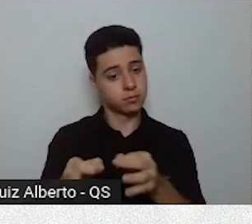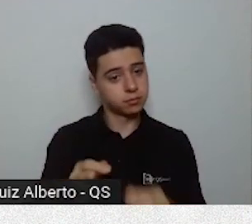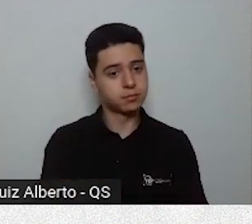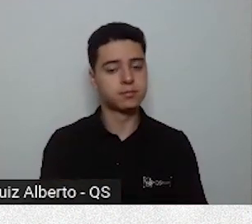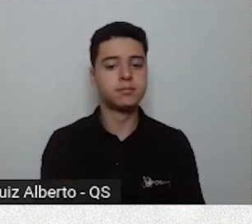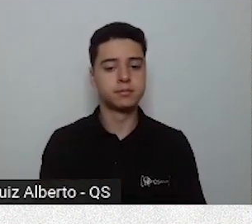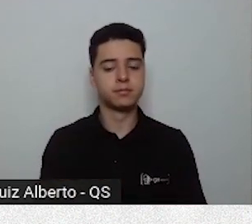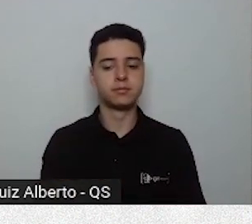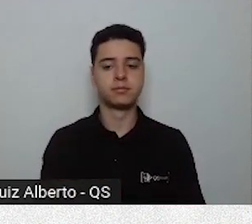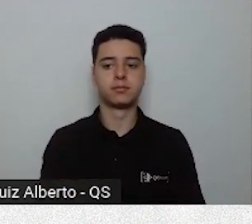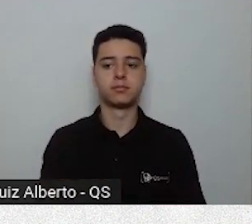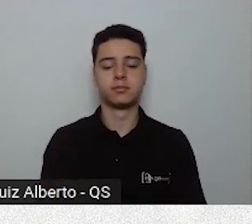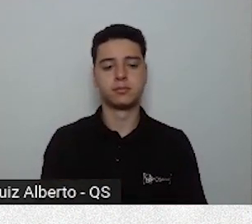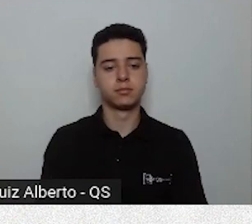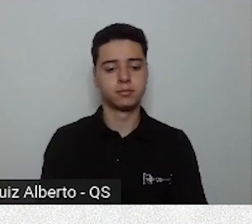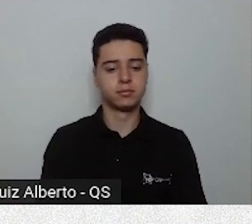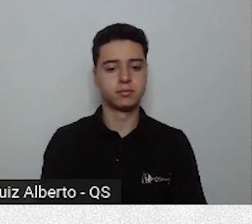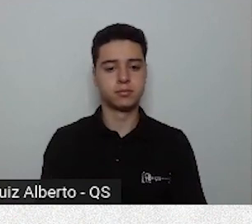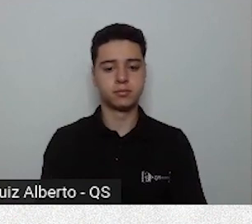Aqui eu quis